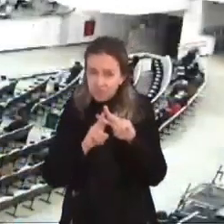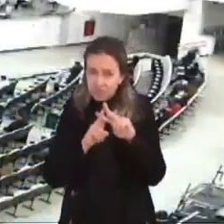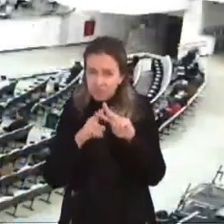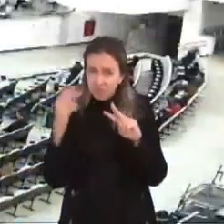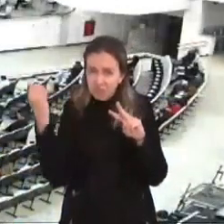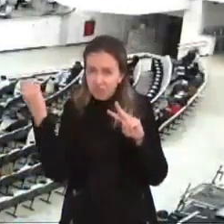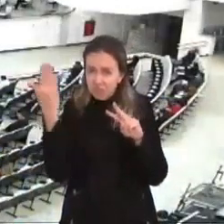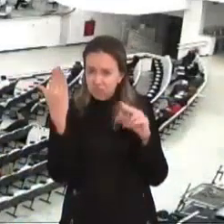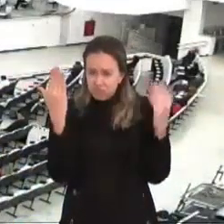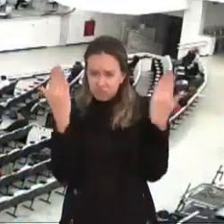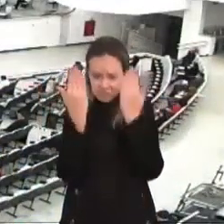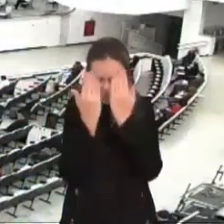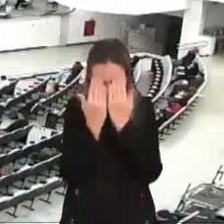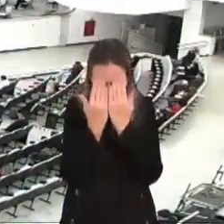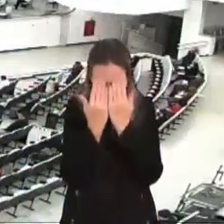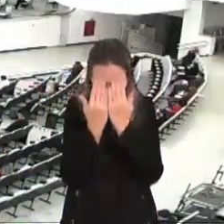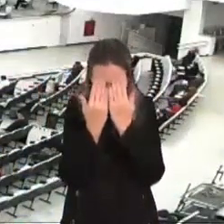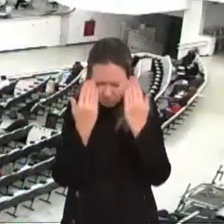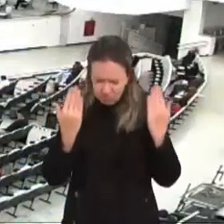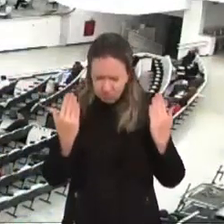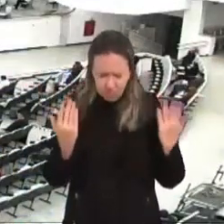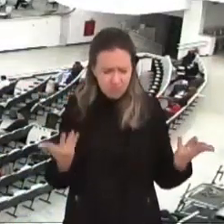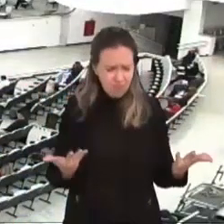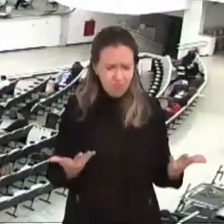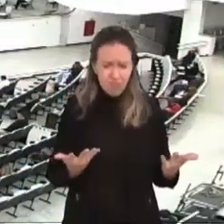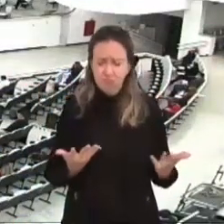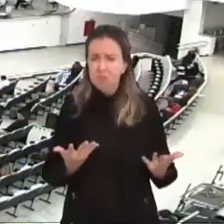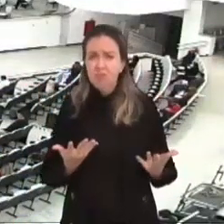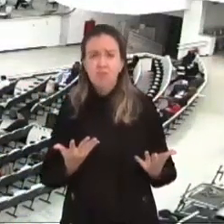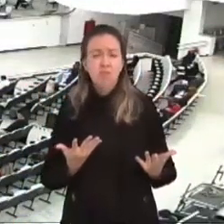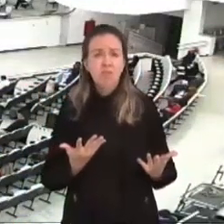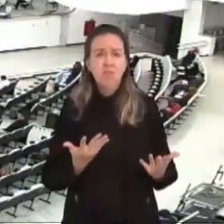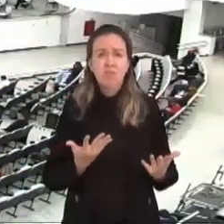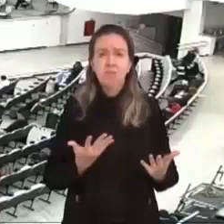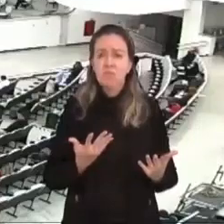não come o que quer, não vai onde quer.